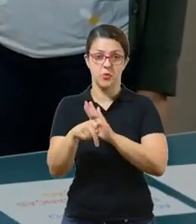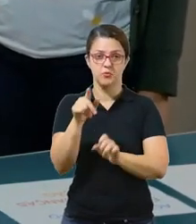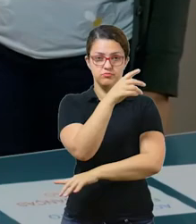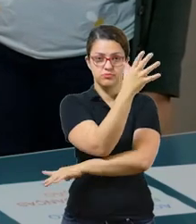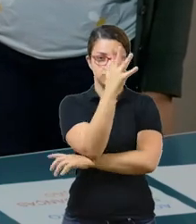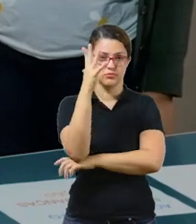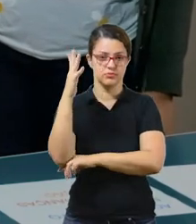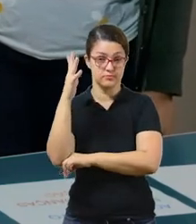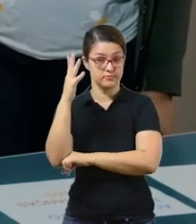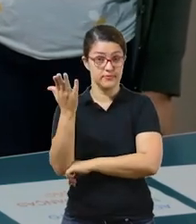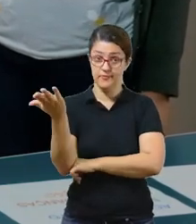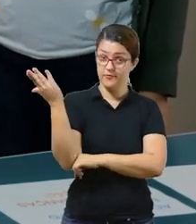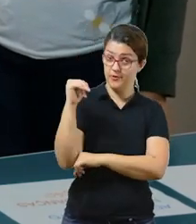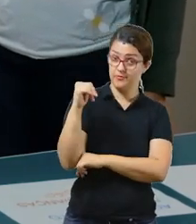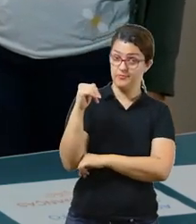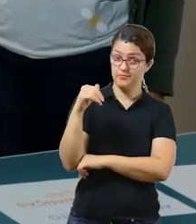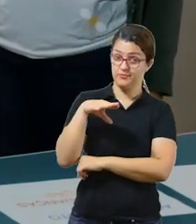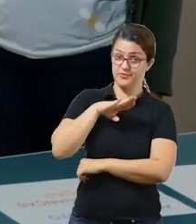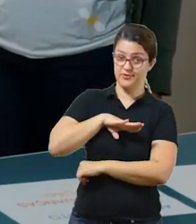Vamos lá para a Língua Portuguesa?